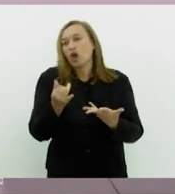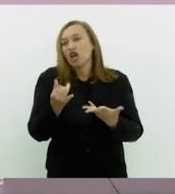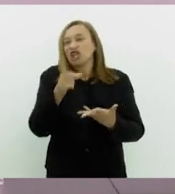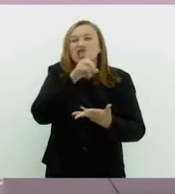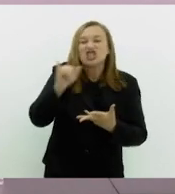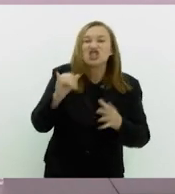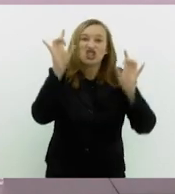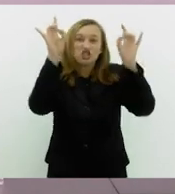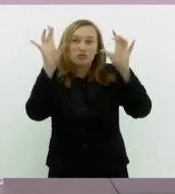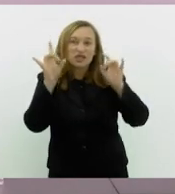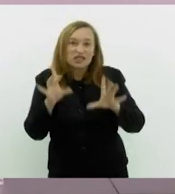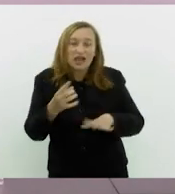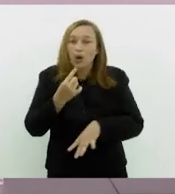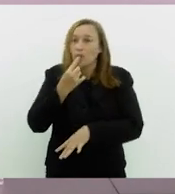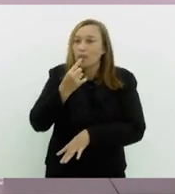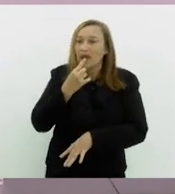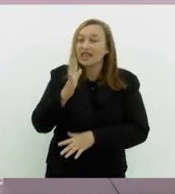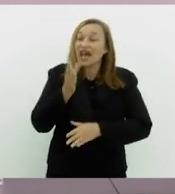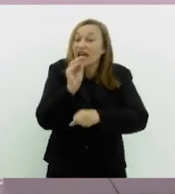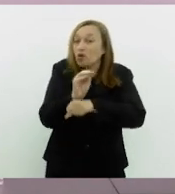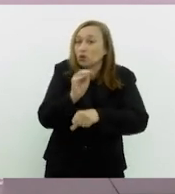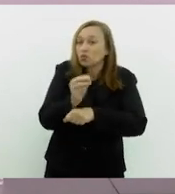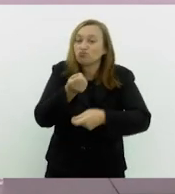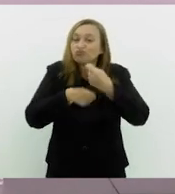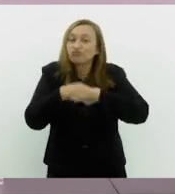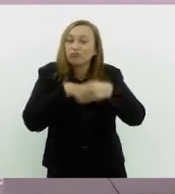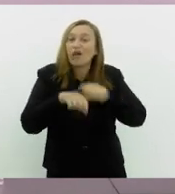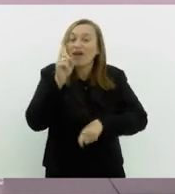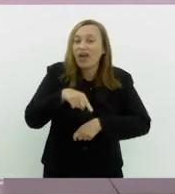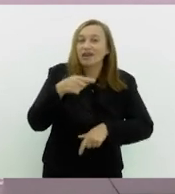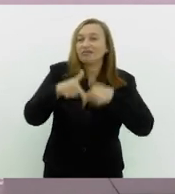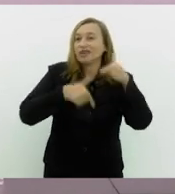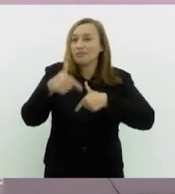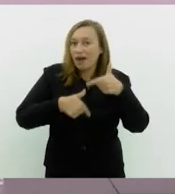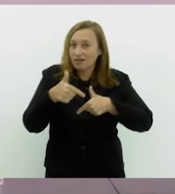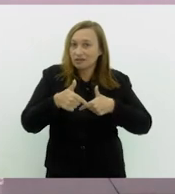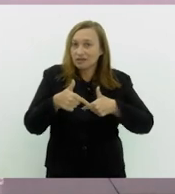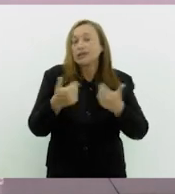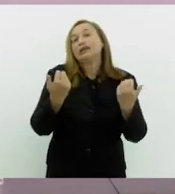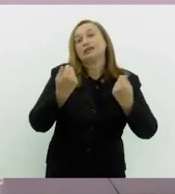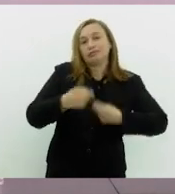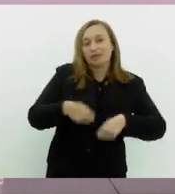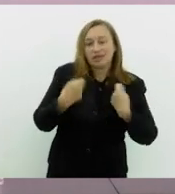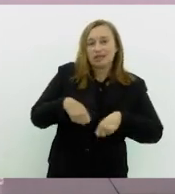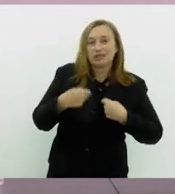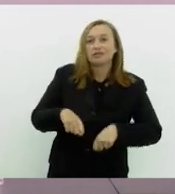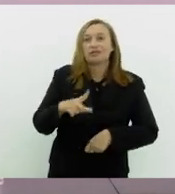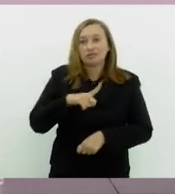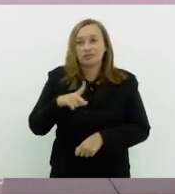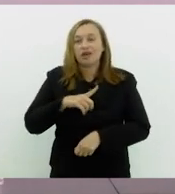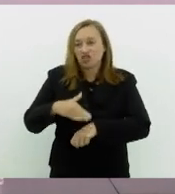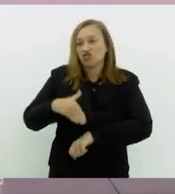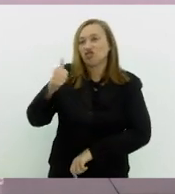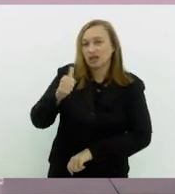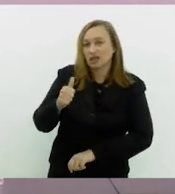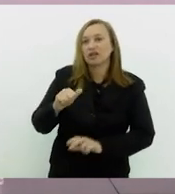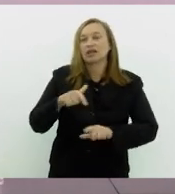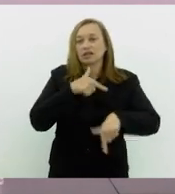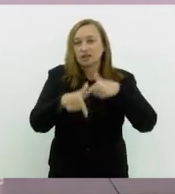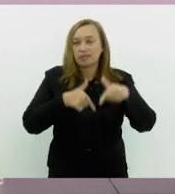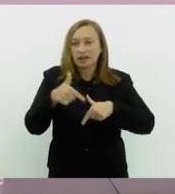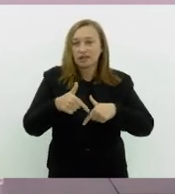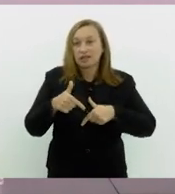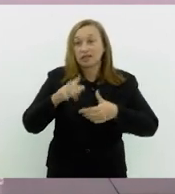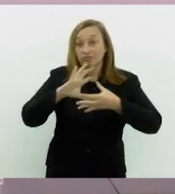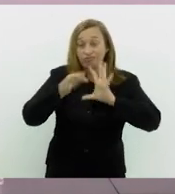para entender que a economia do cuidado é trabalho e que, portanto, a gente precisa ter dignidades trabalhistas nesse